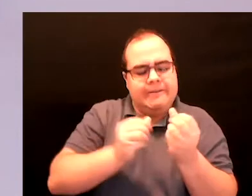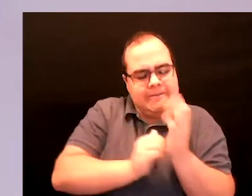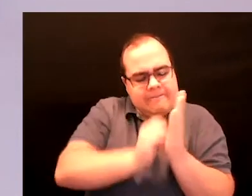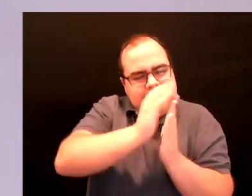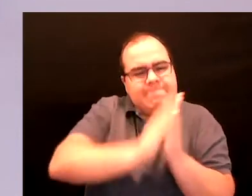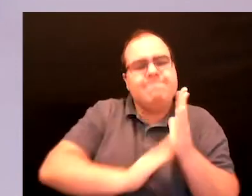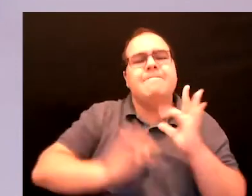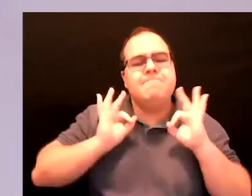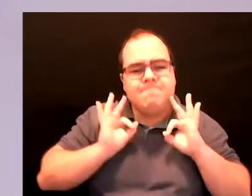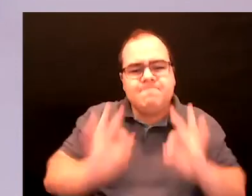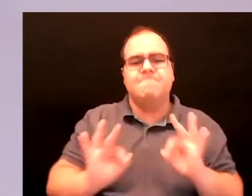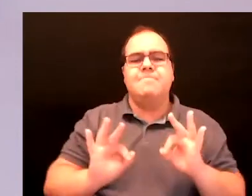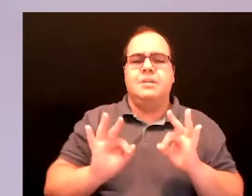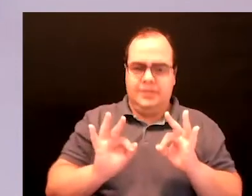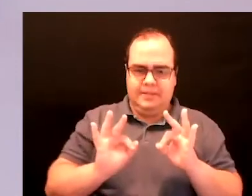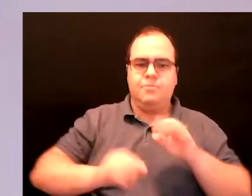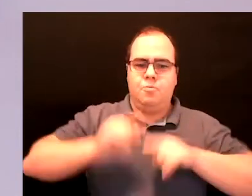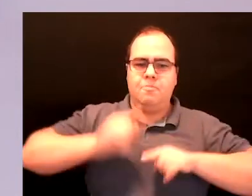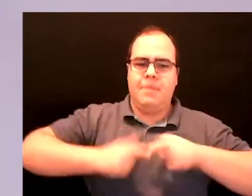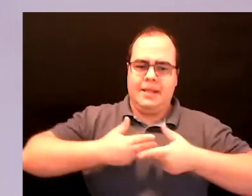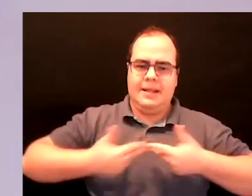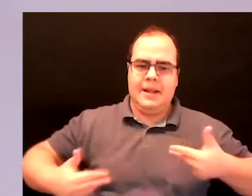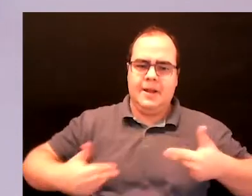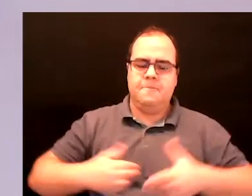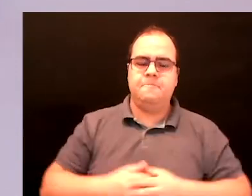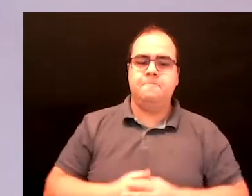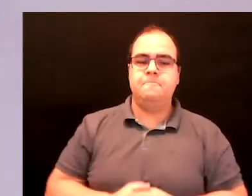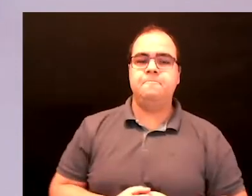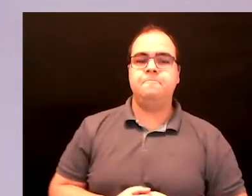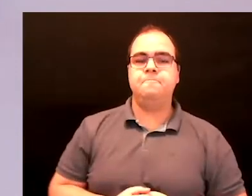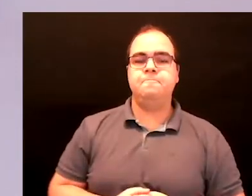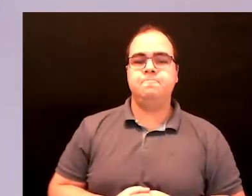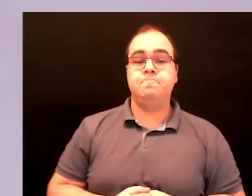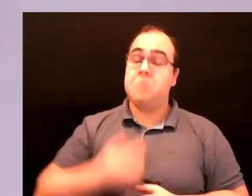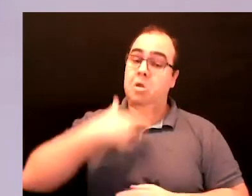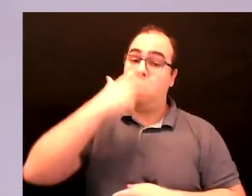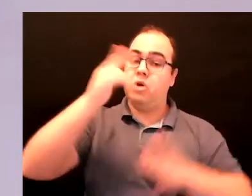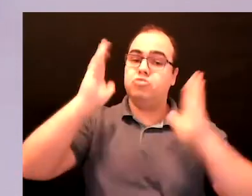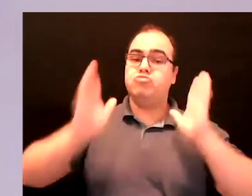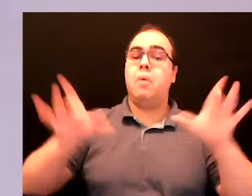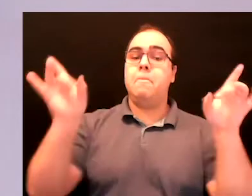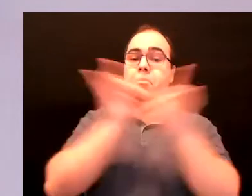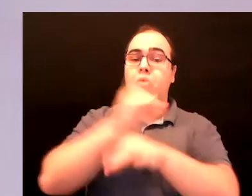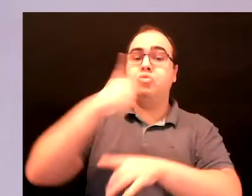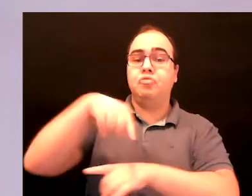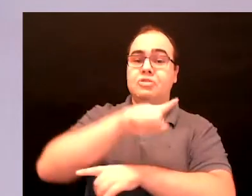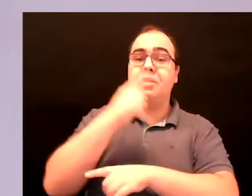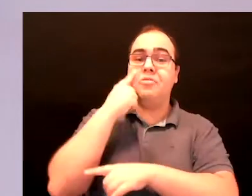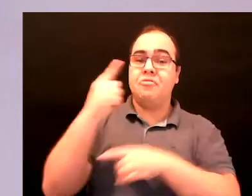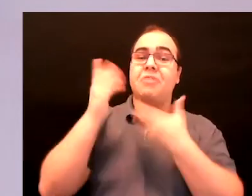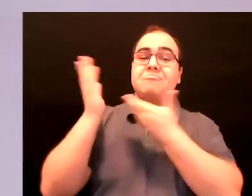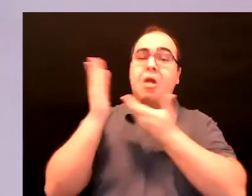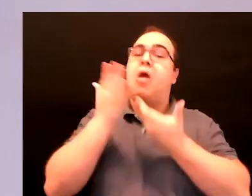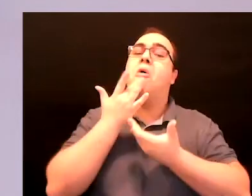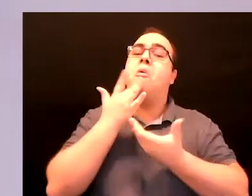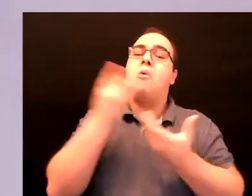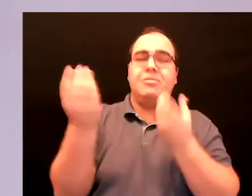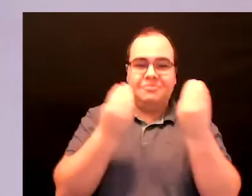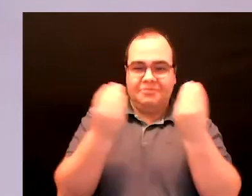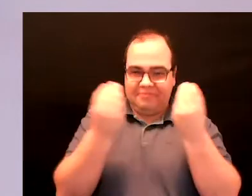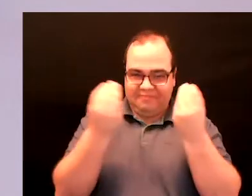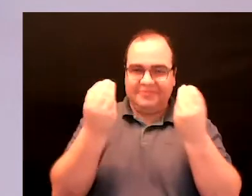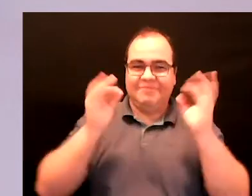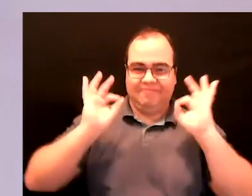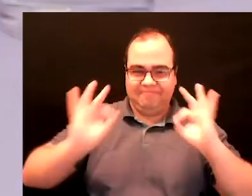fixar no material, nos materiais que eu vou utilizar. Acho que aqui está bem bacana, já vocês conseguem ver pela a cor daí,